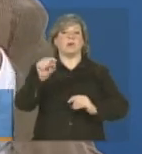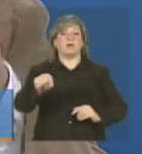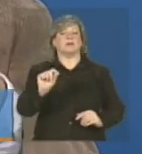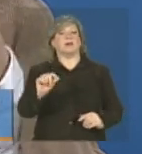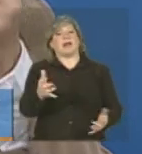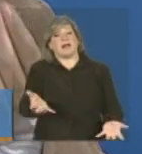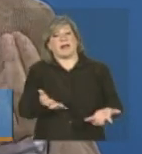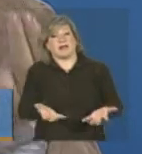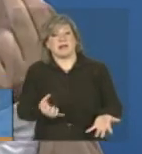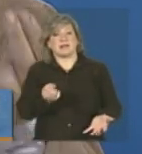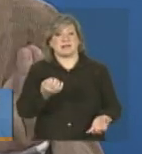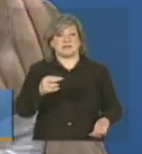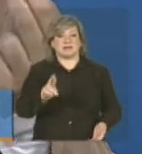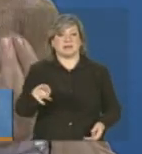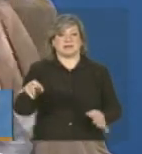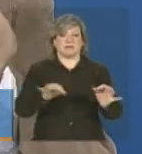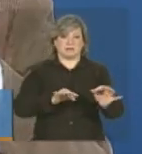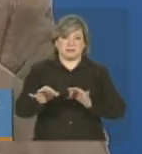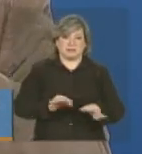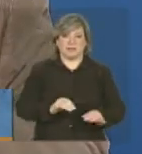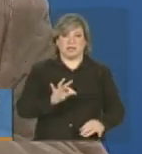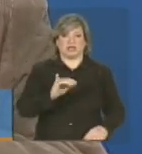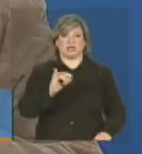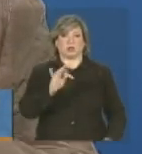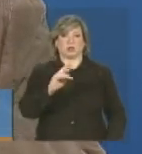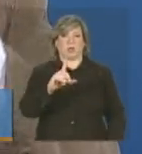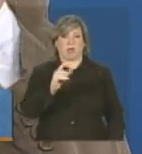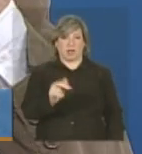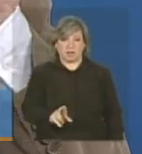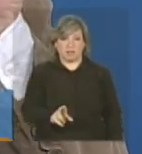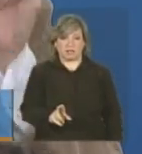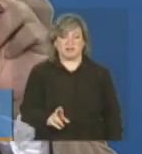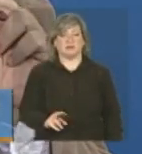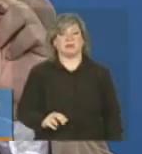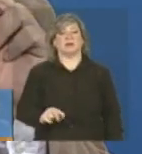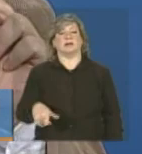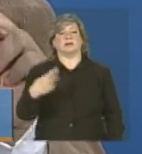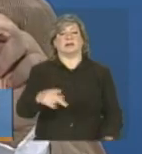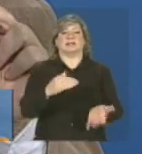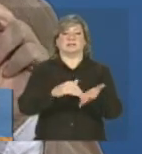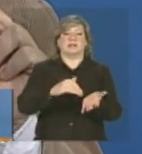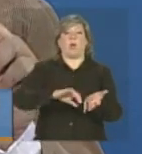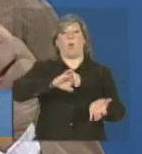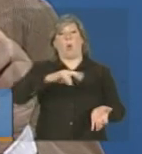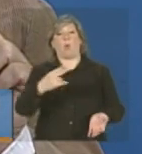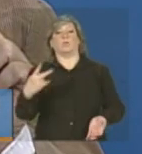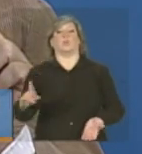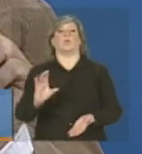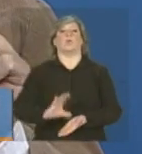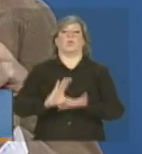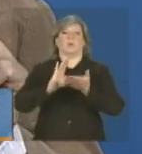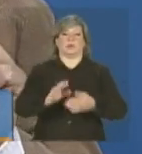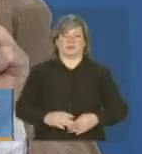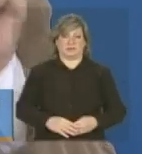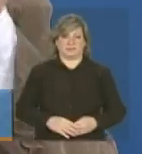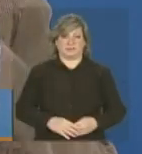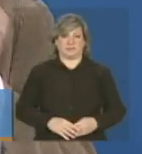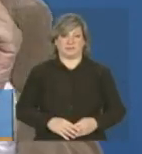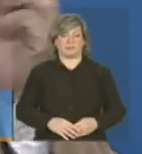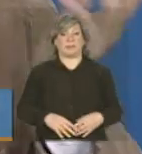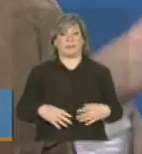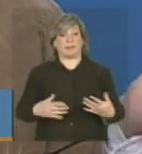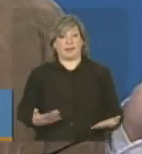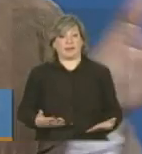o administrador titular, ou seja, o gestor das senhas do município, da secretaria ou do conselho, né? Se